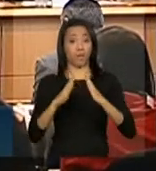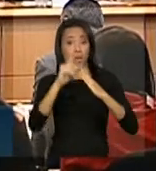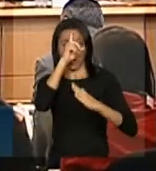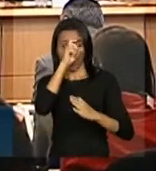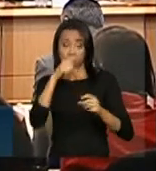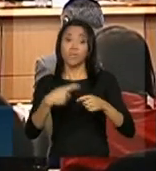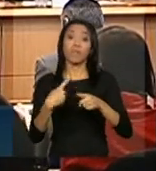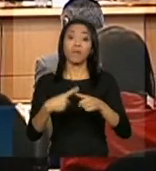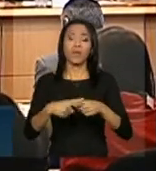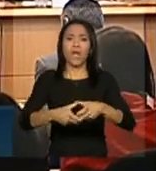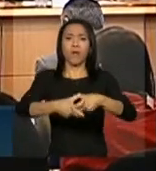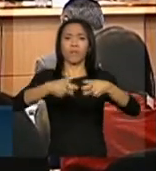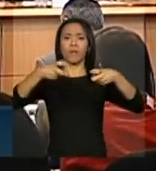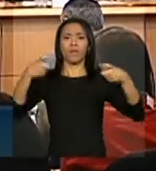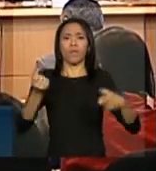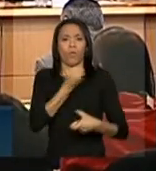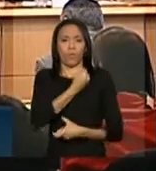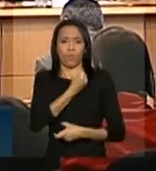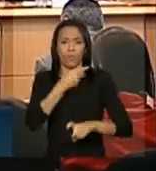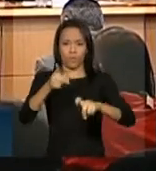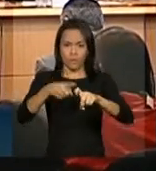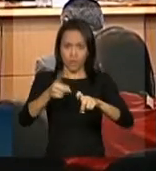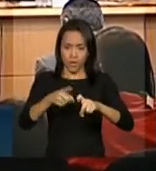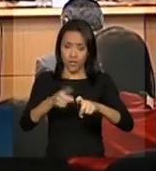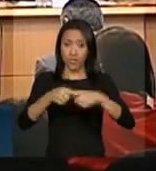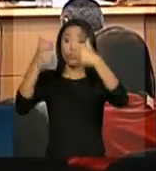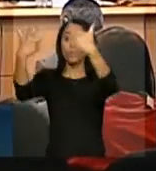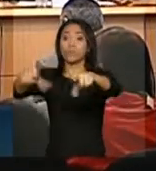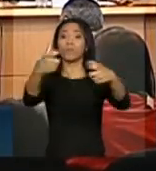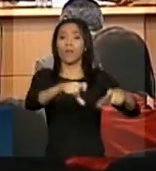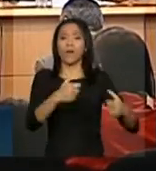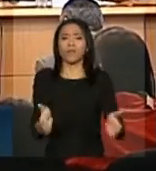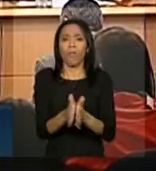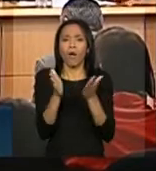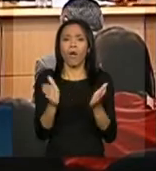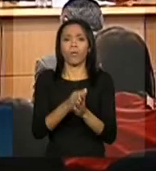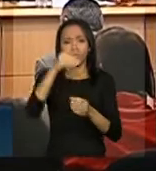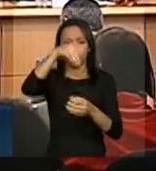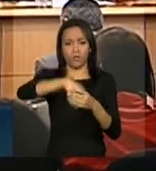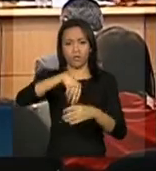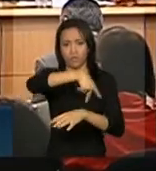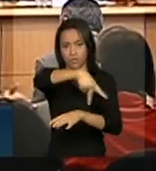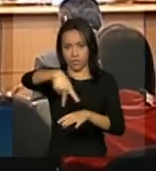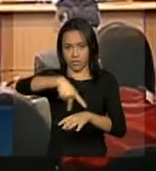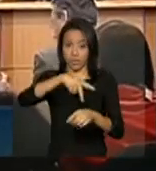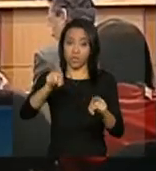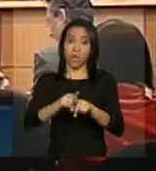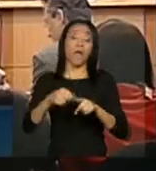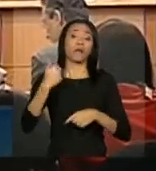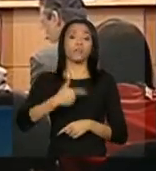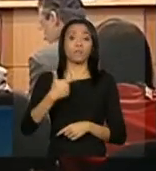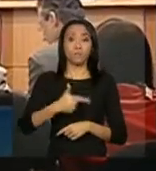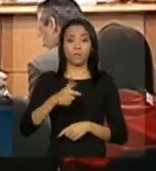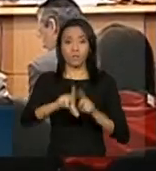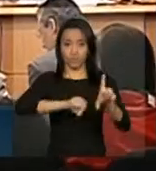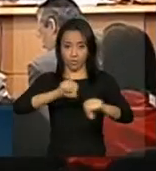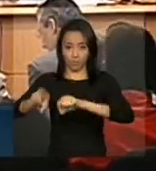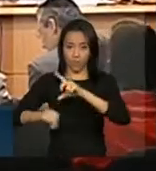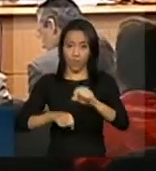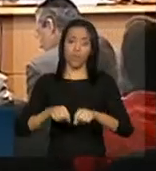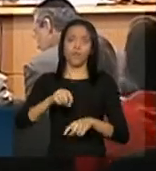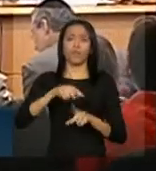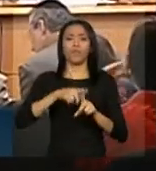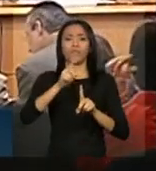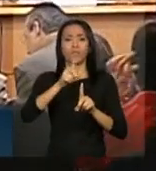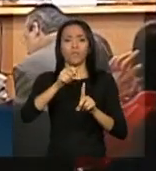médicos nas regiões carentes do país a segunda seleção foi aberta no dia 19 de agosto para